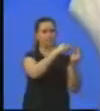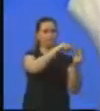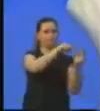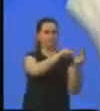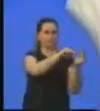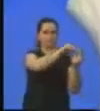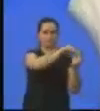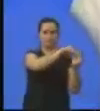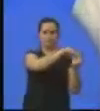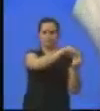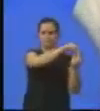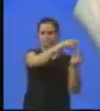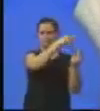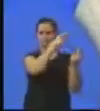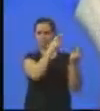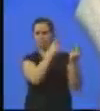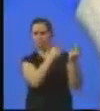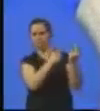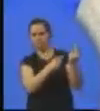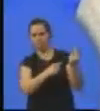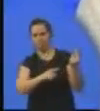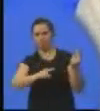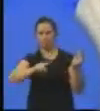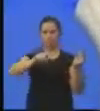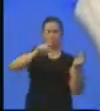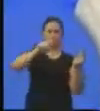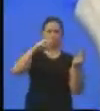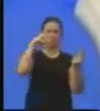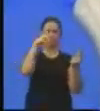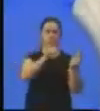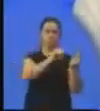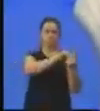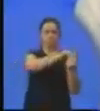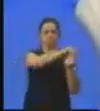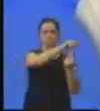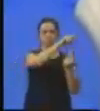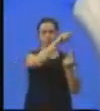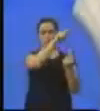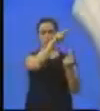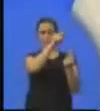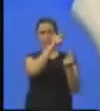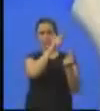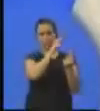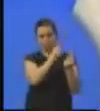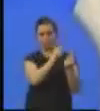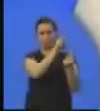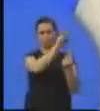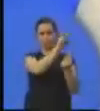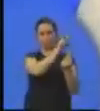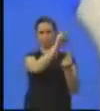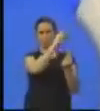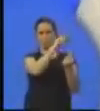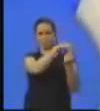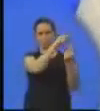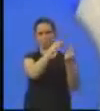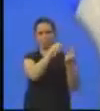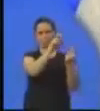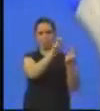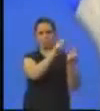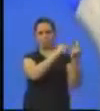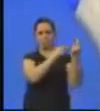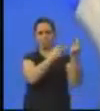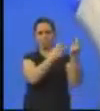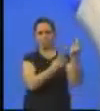tabela. Até o π, ele assumiu todos os valores. Quando passa de π, vai lá para o 5, π sobre 4, 3, π sobre 2, o que